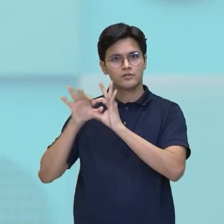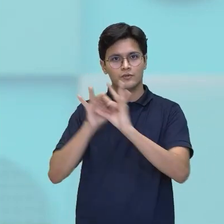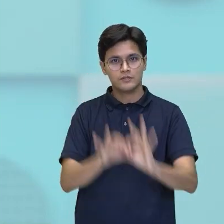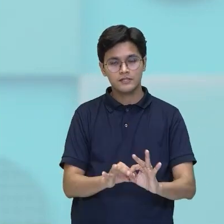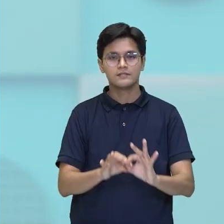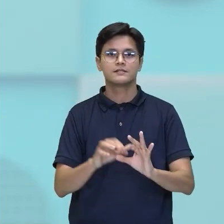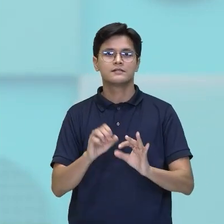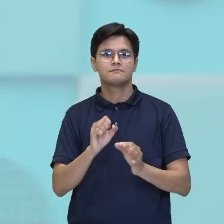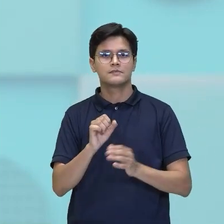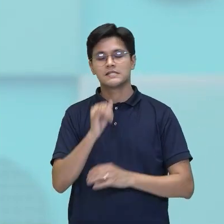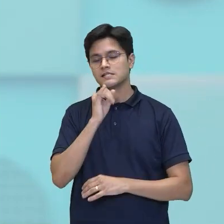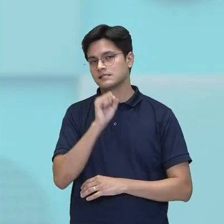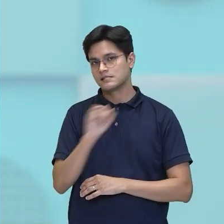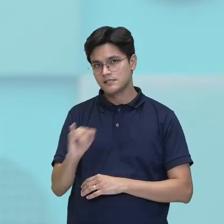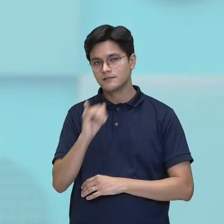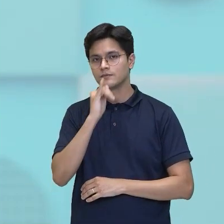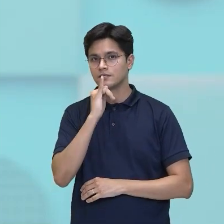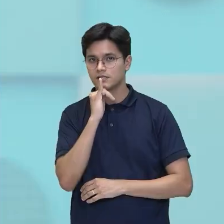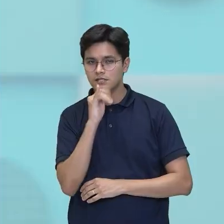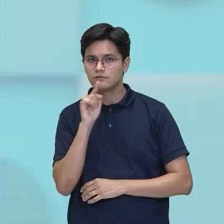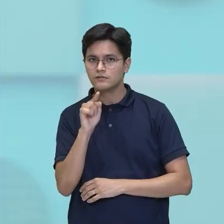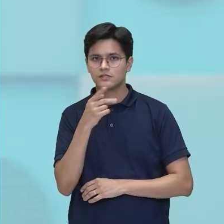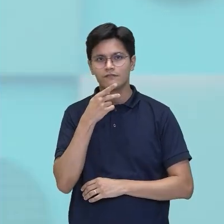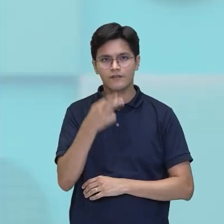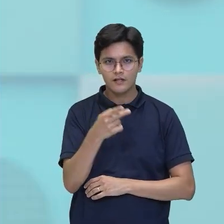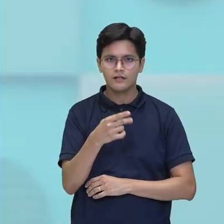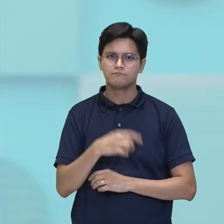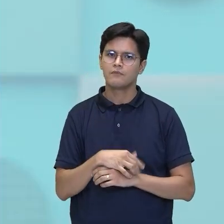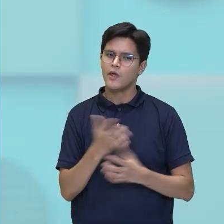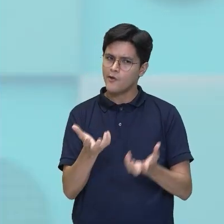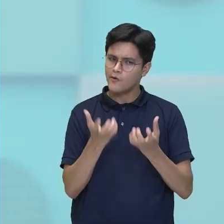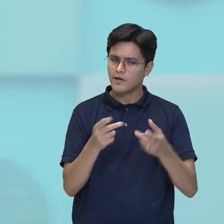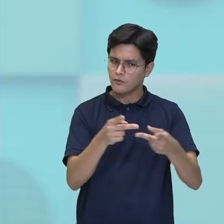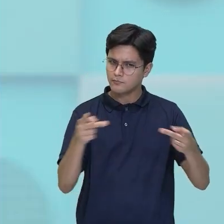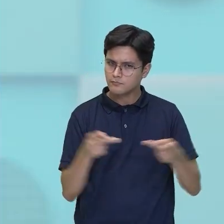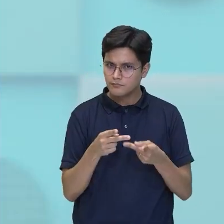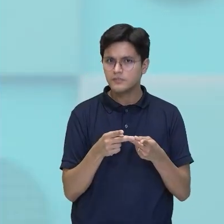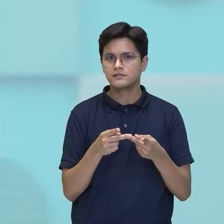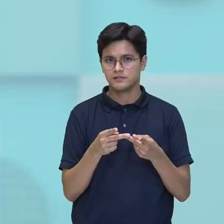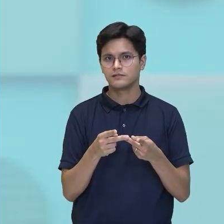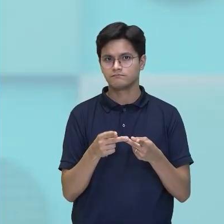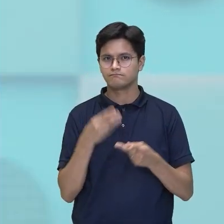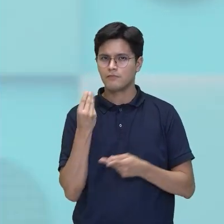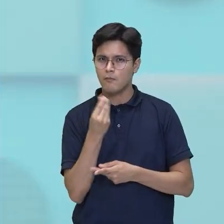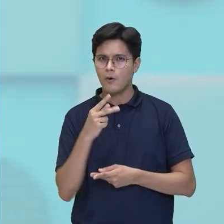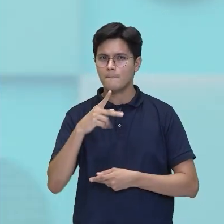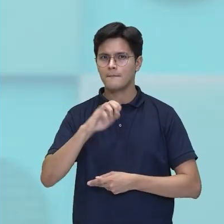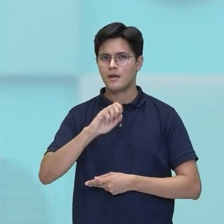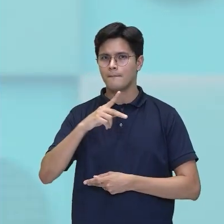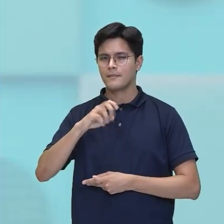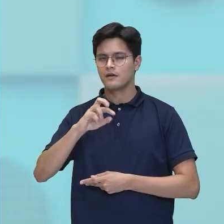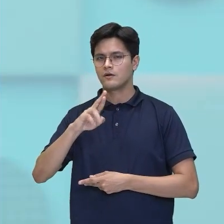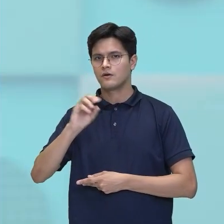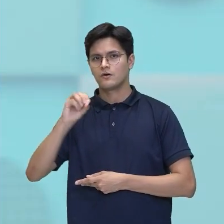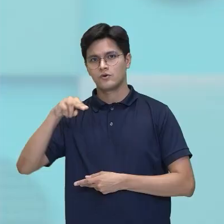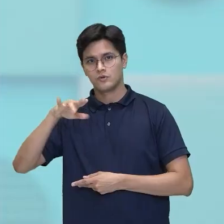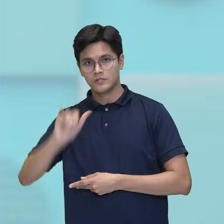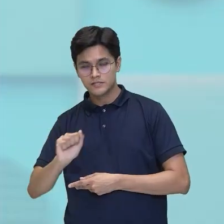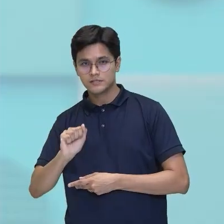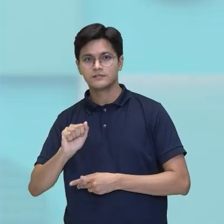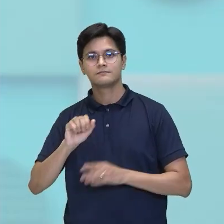falar I want a pepperoni pizza, eu quero uma pizza de pepperoni. Embora você esteja utilizando um vocabulário e uma